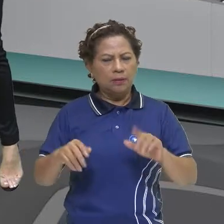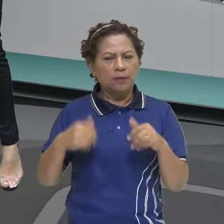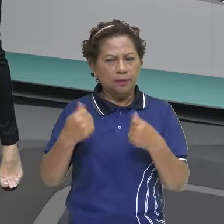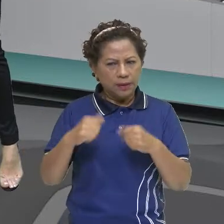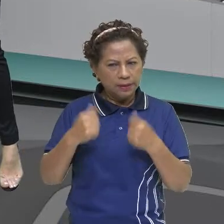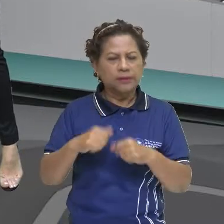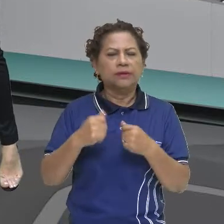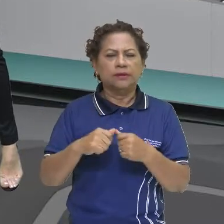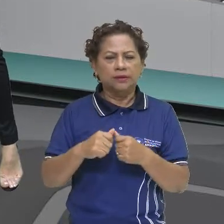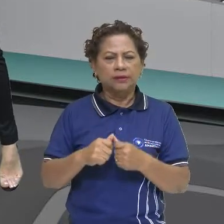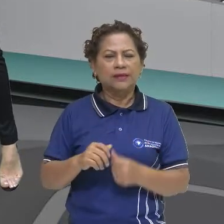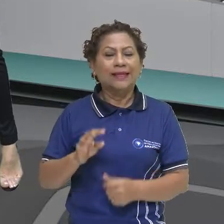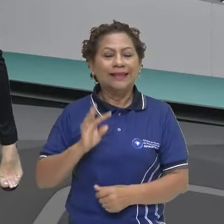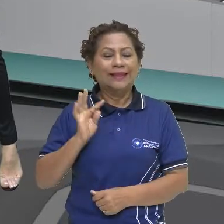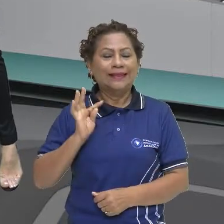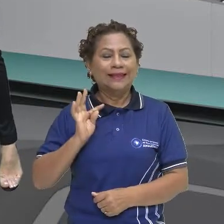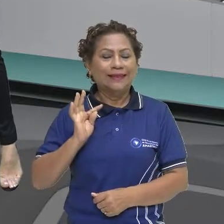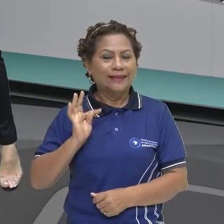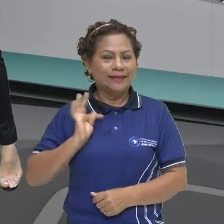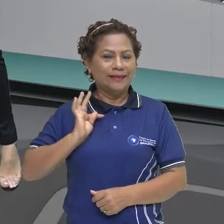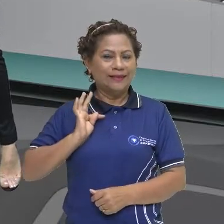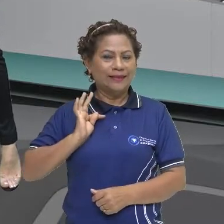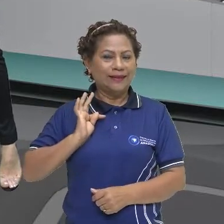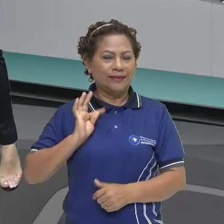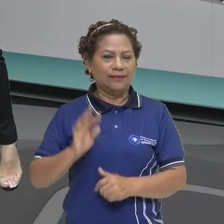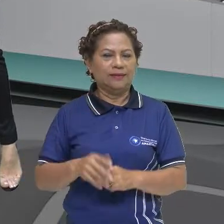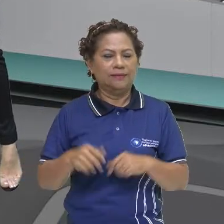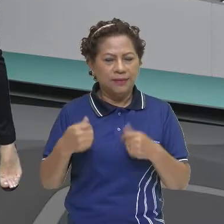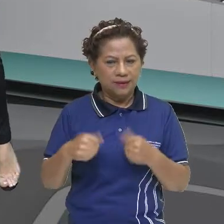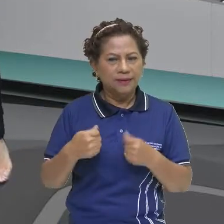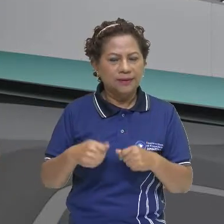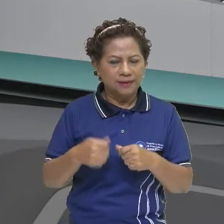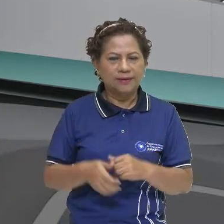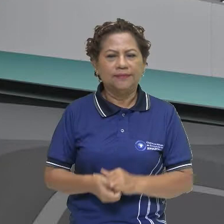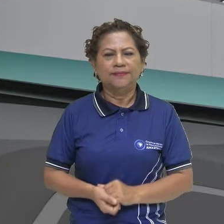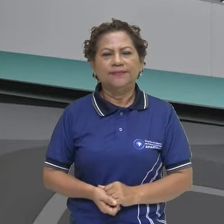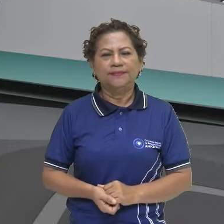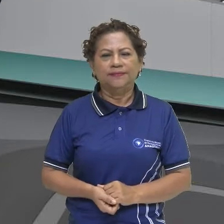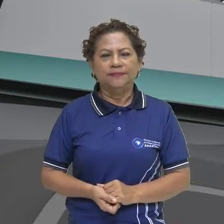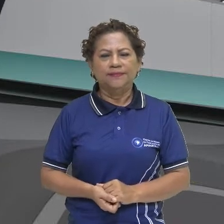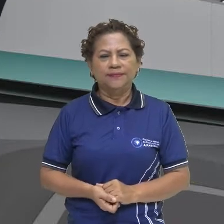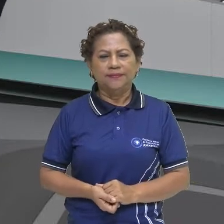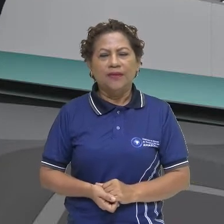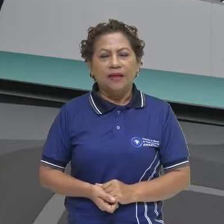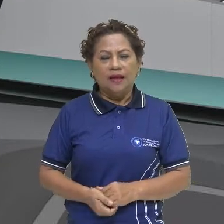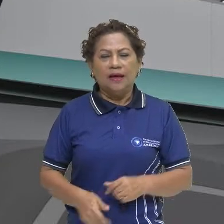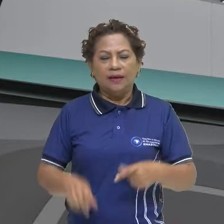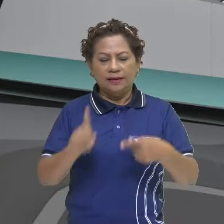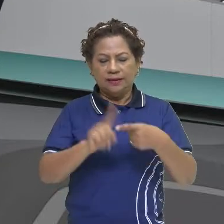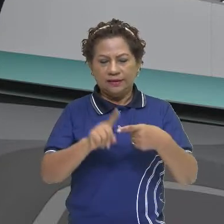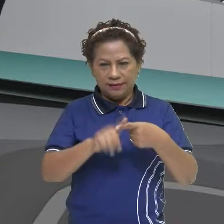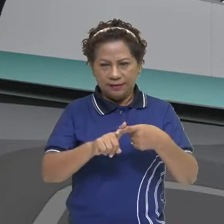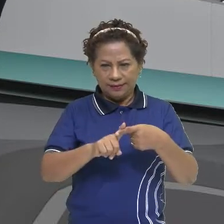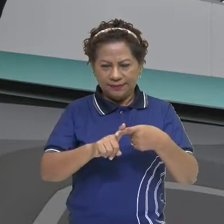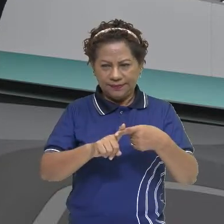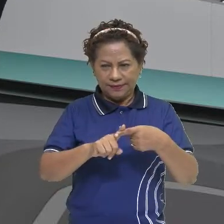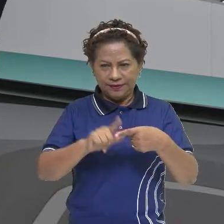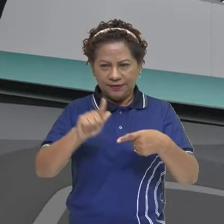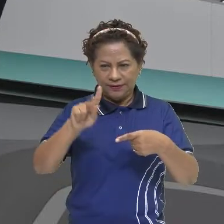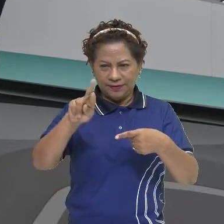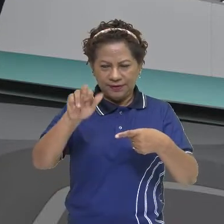a pichação. São duas coisas completamente distintas. O grafite é feito por um